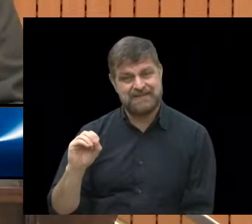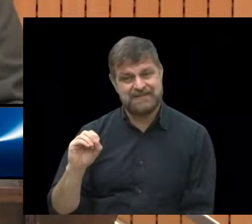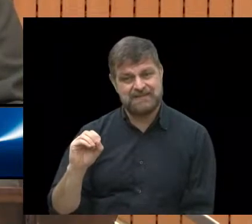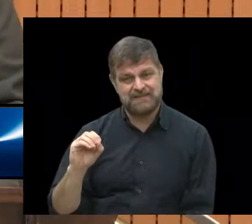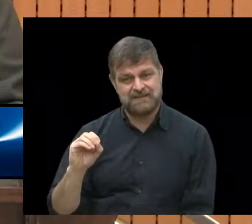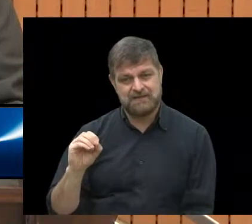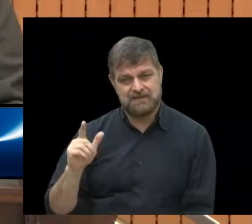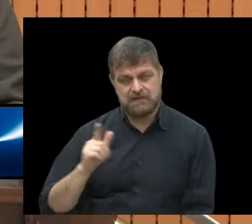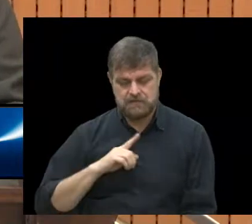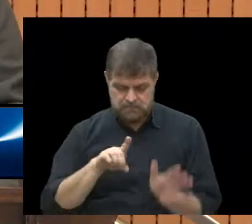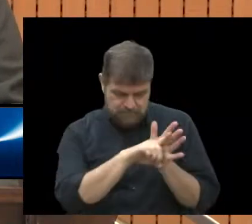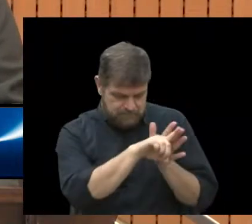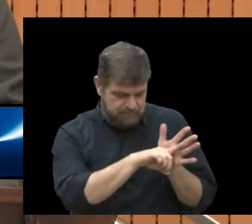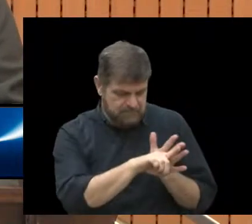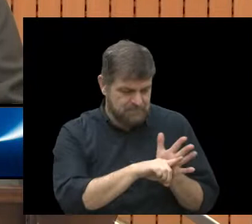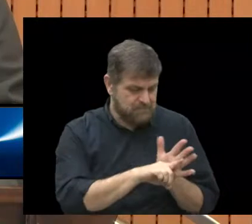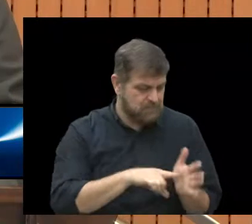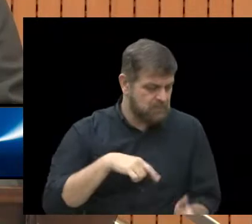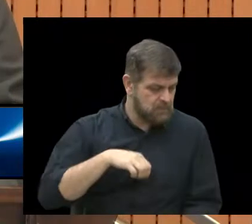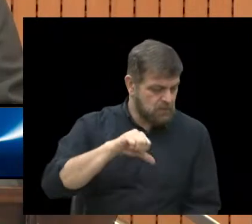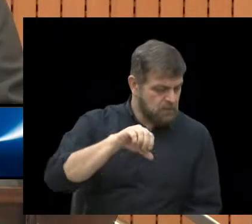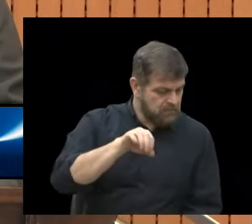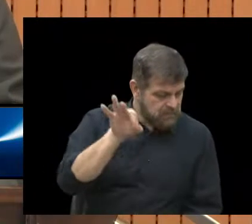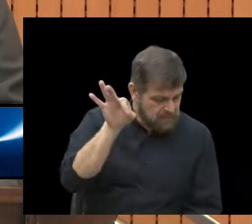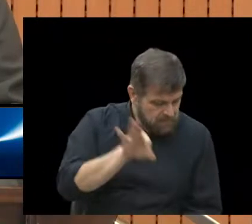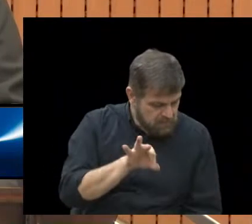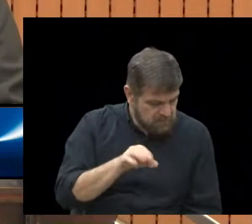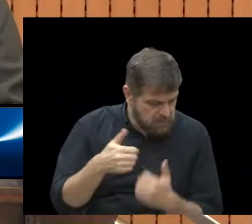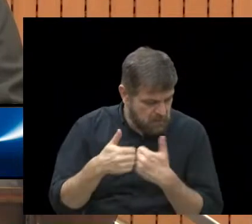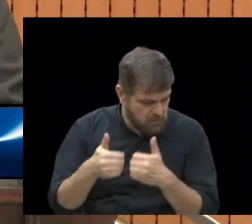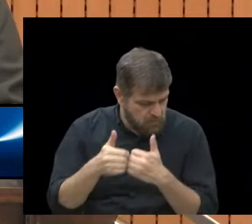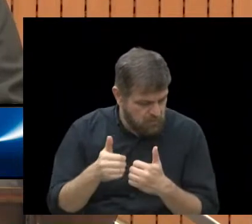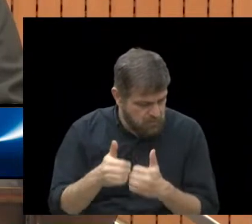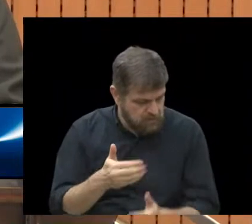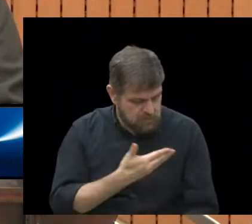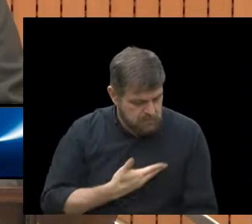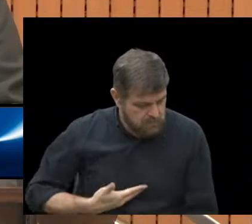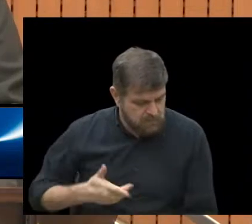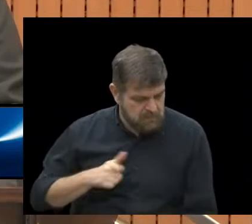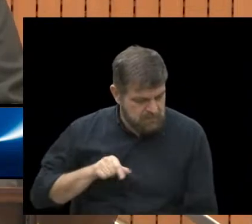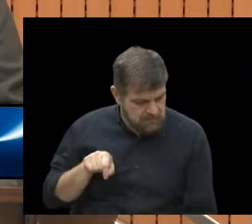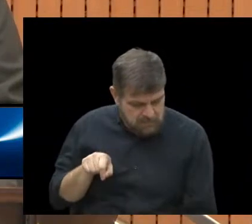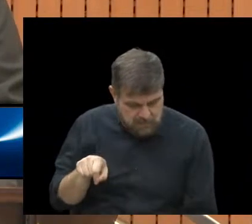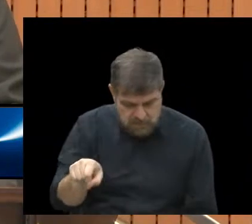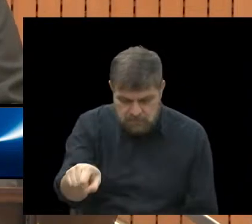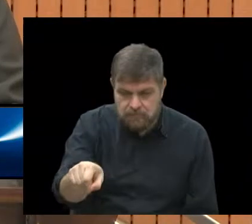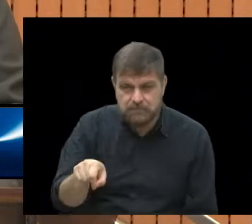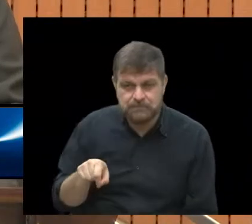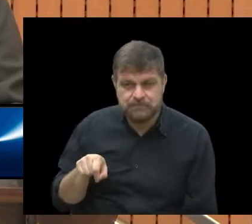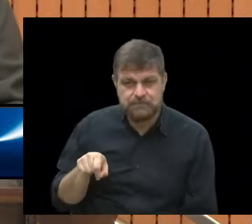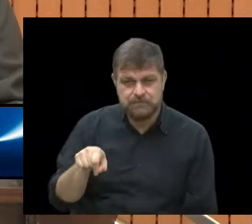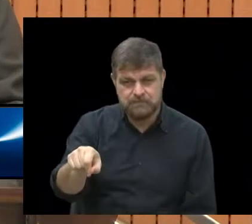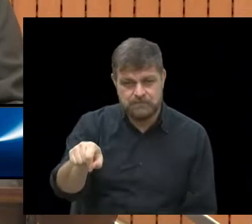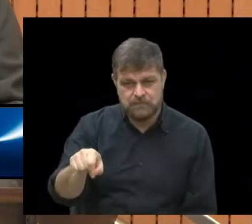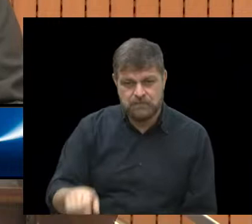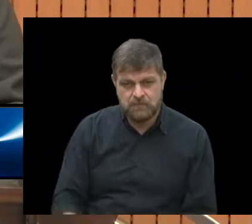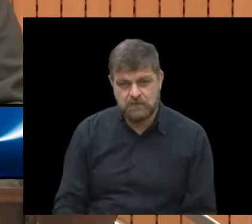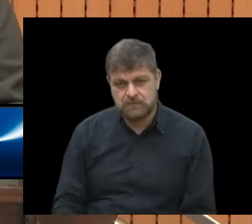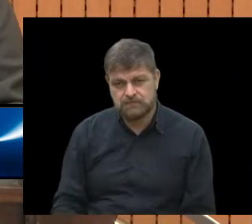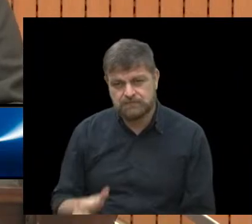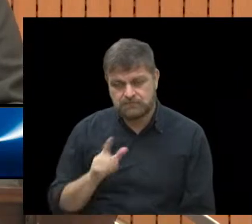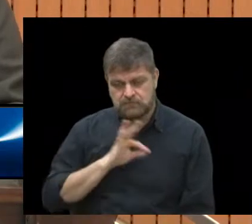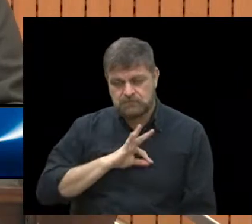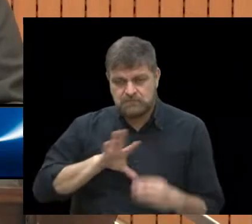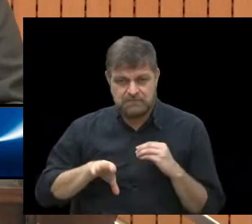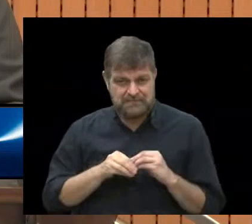eu fui olhar agora, 90% do transporte em Campinas é através de Vale Transporte. Ou seja,